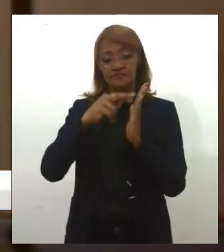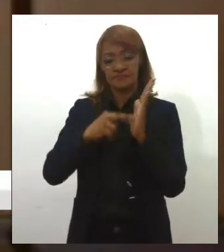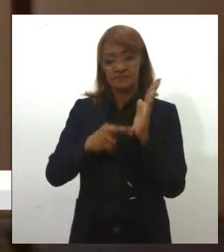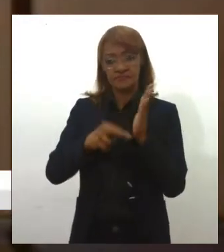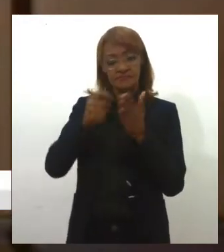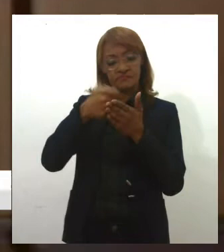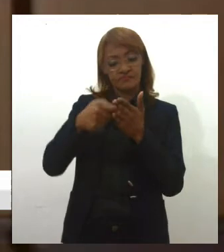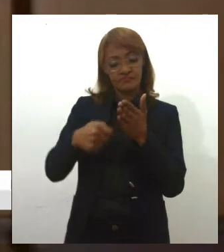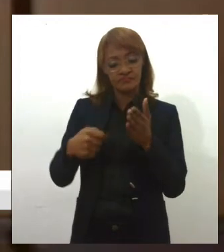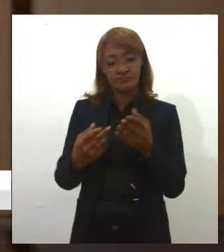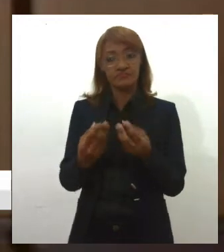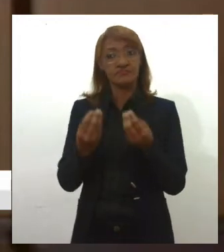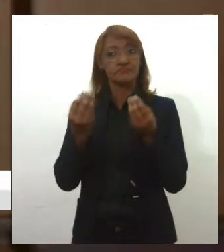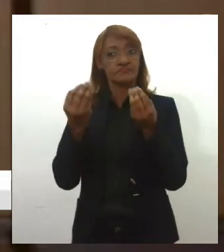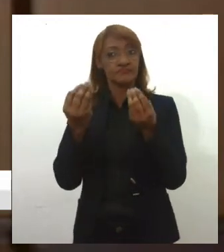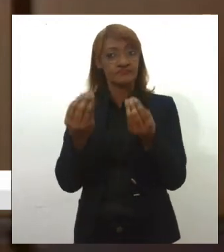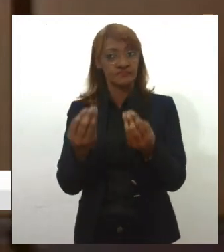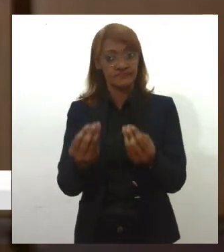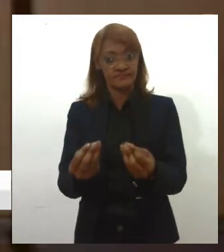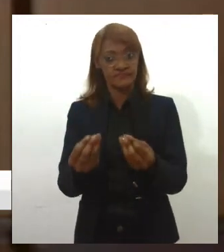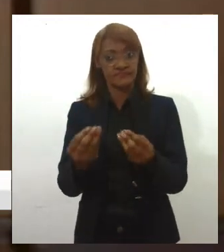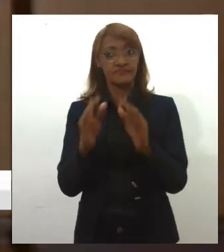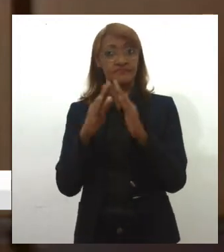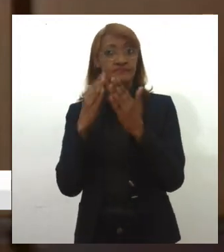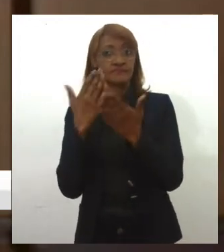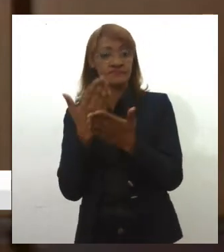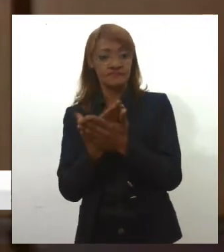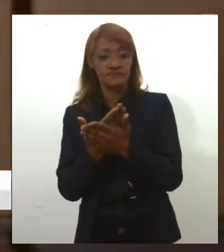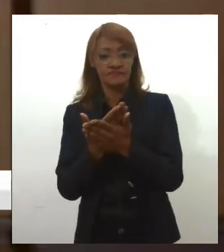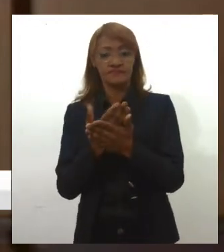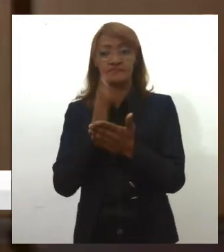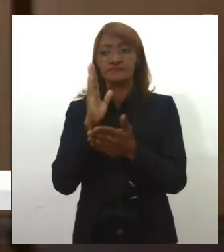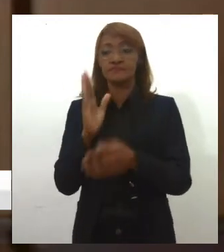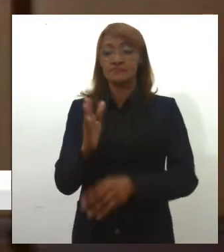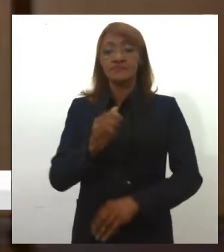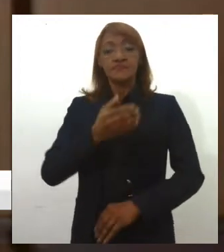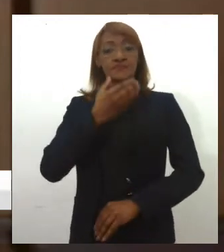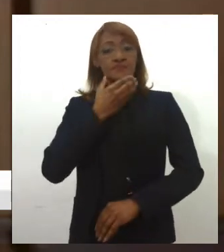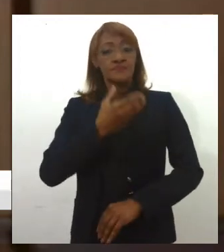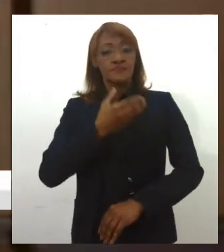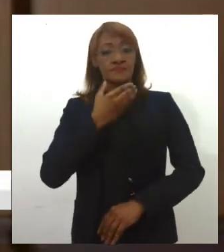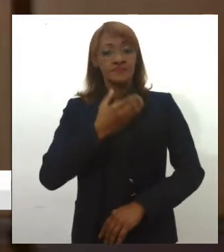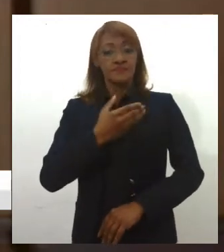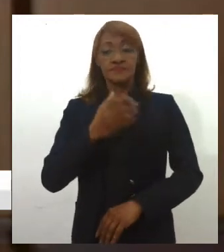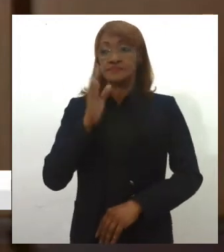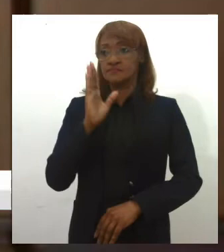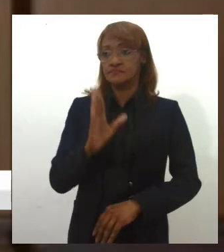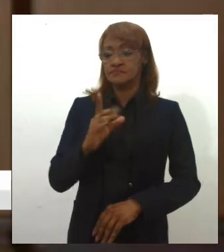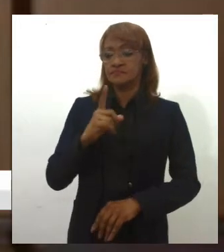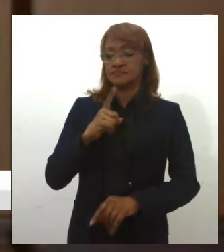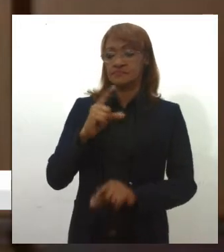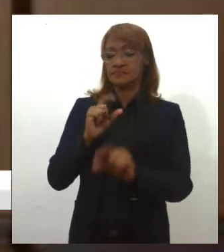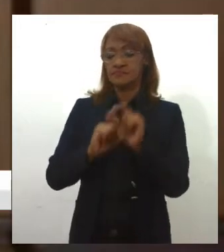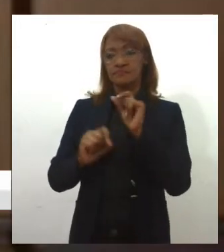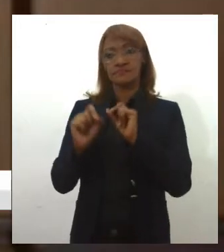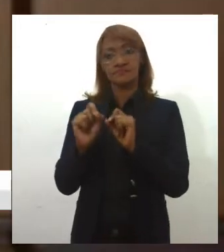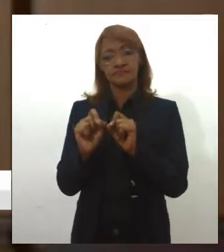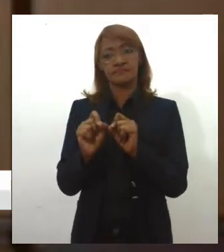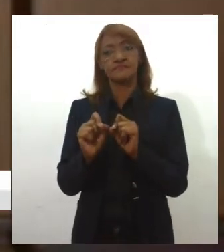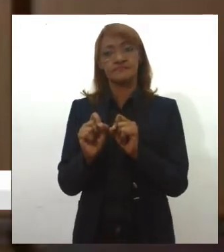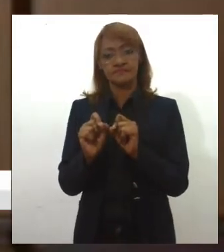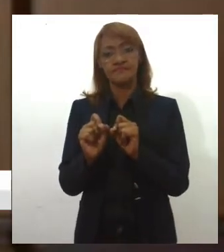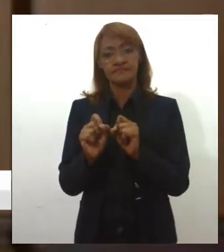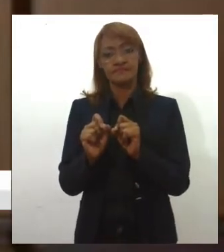atividades e, ao final do ano, um relatório final e, inclusive,